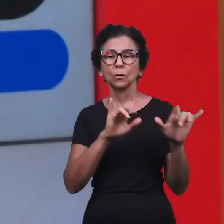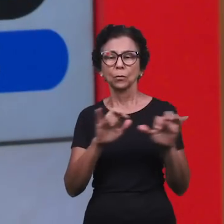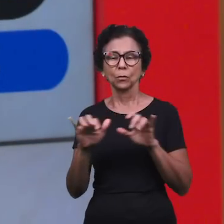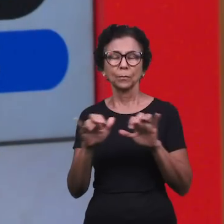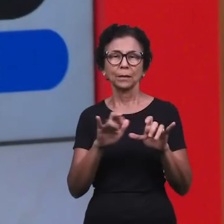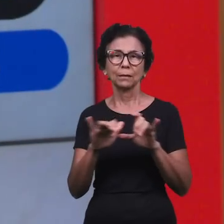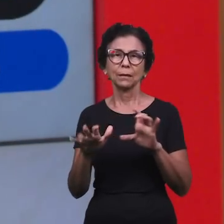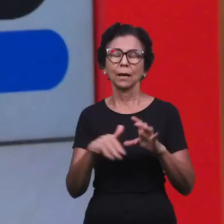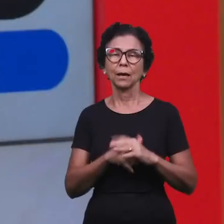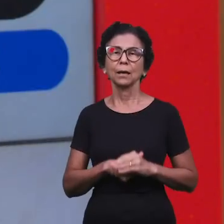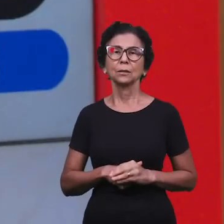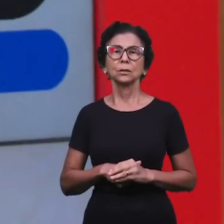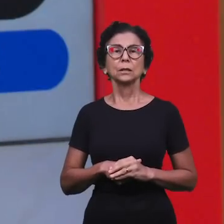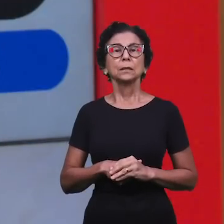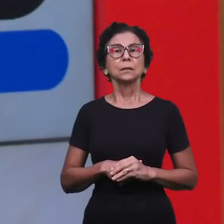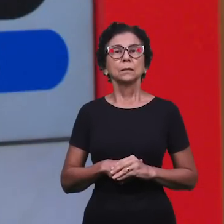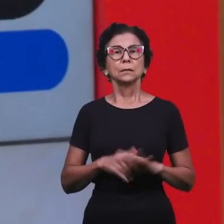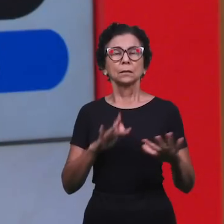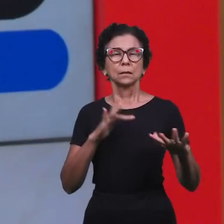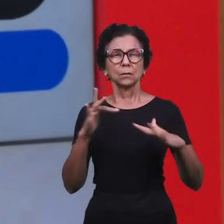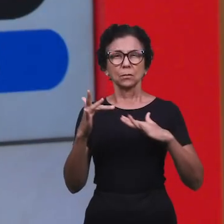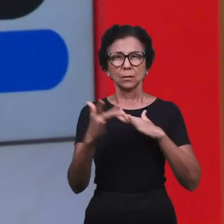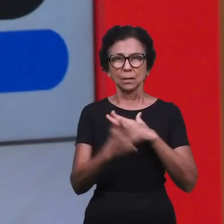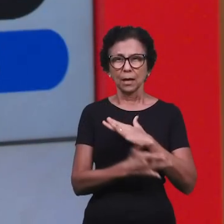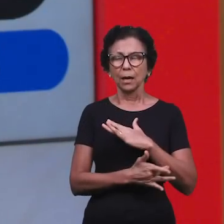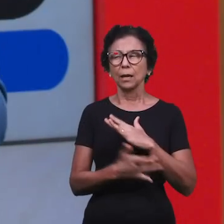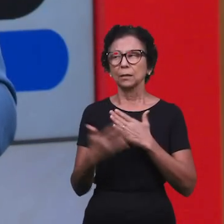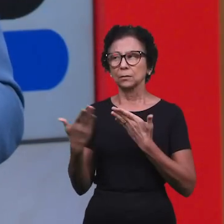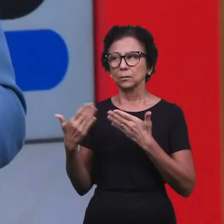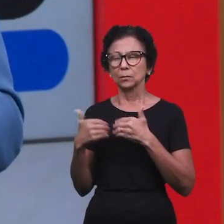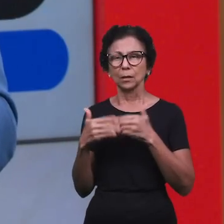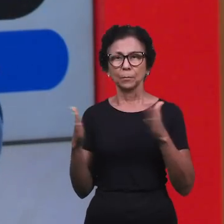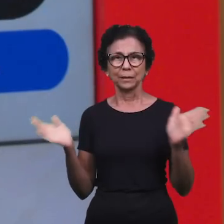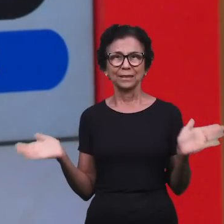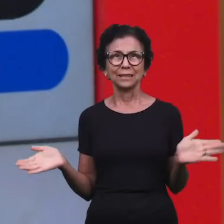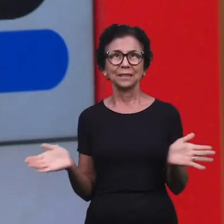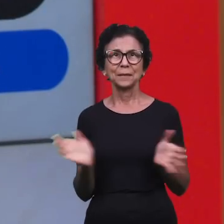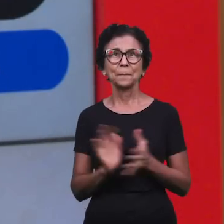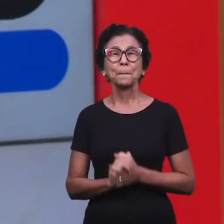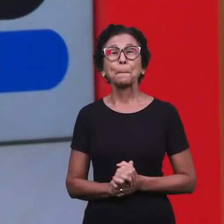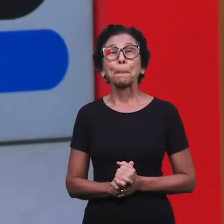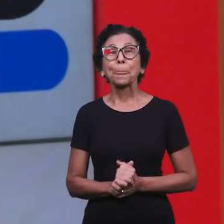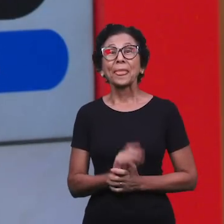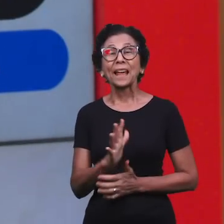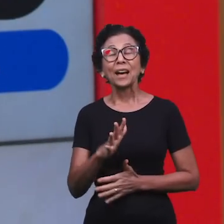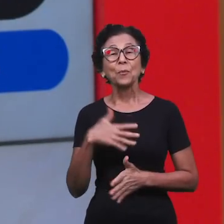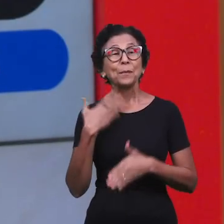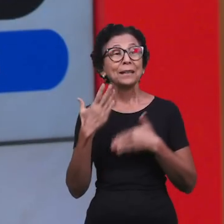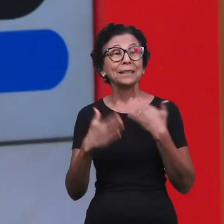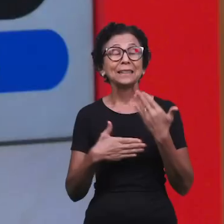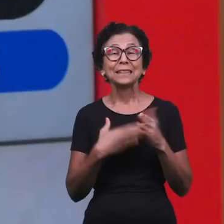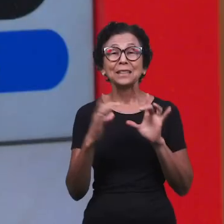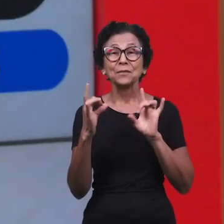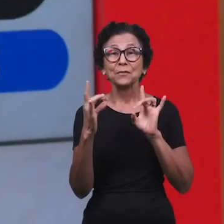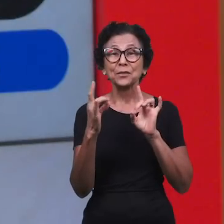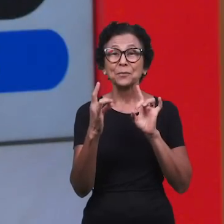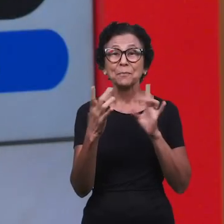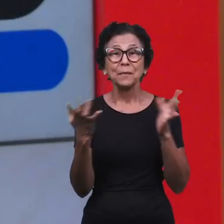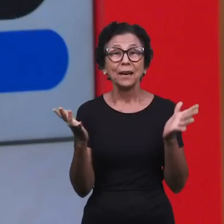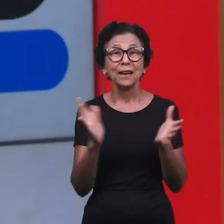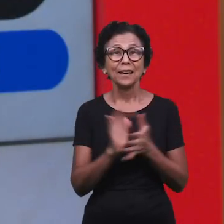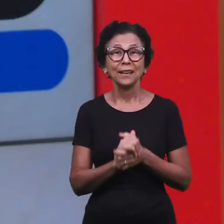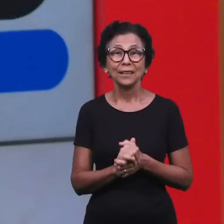redes sociais. As nossas redes sociais também vão ficar disponíveis para vocês. É uma alegria eu ter recebido mensagens dos